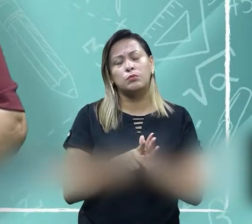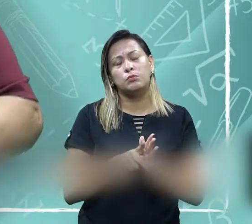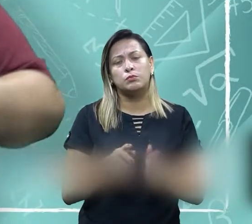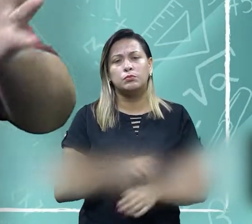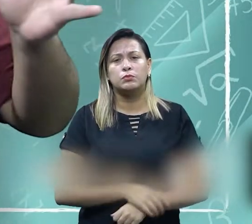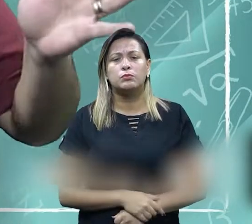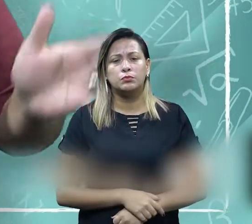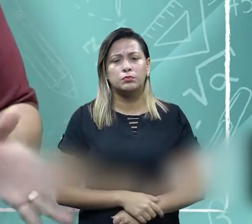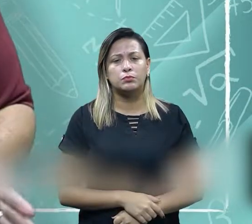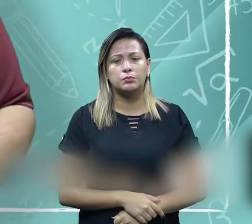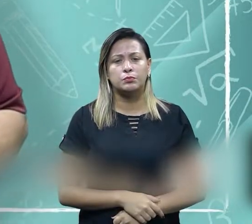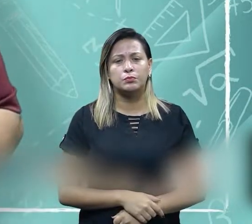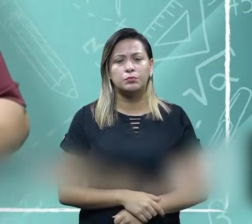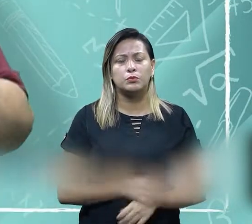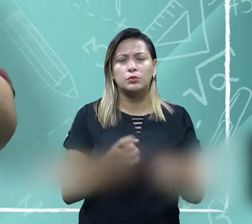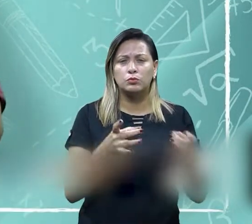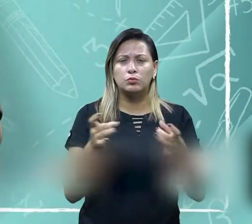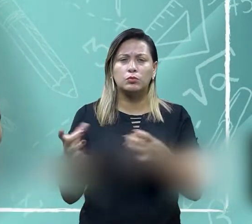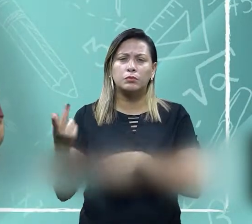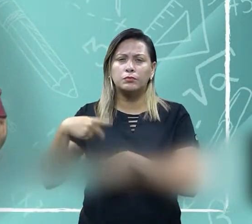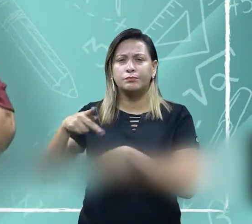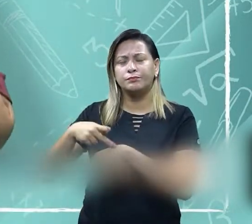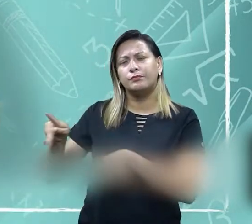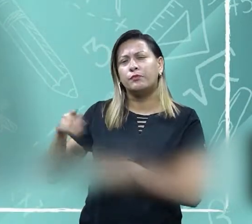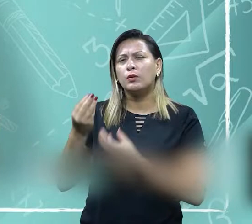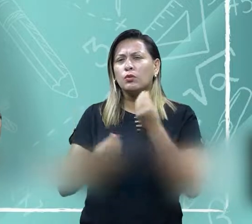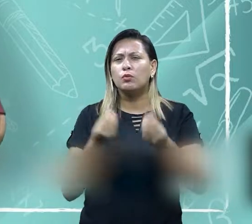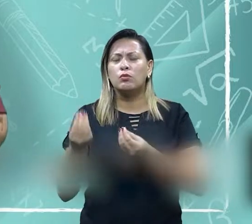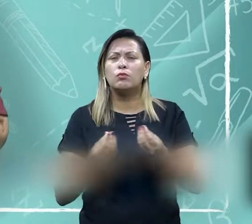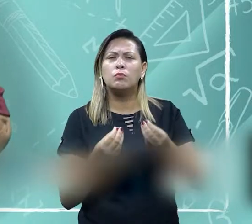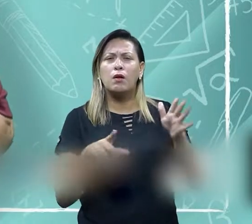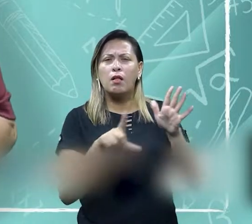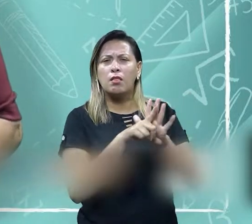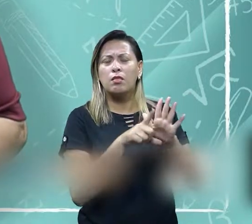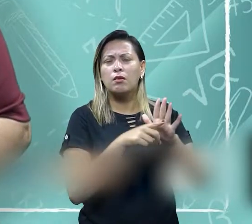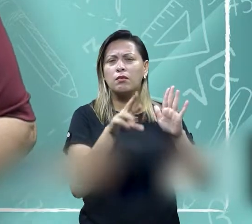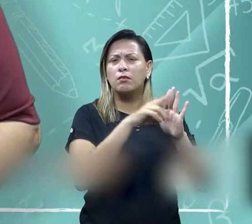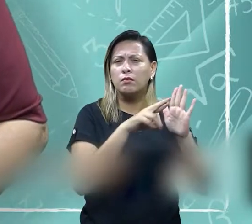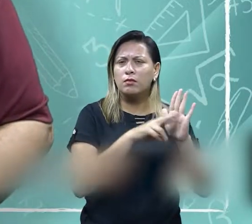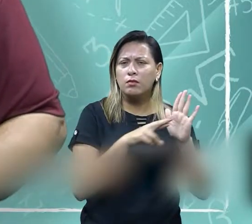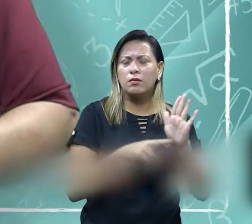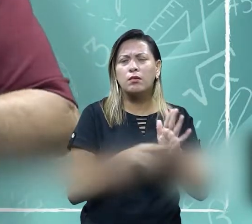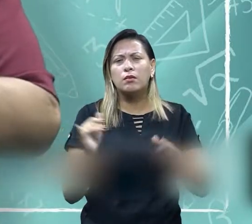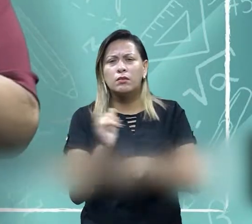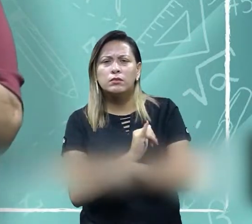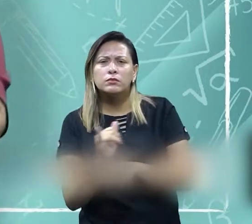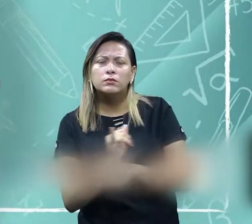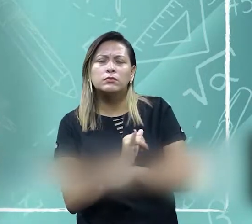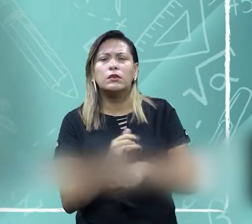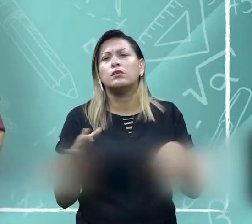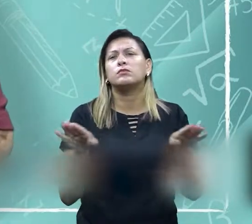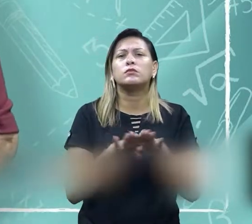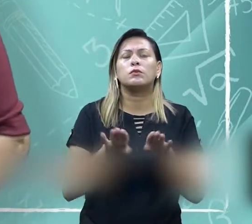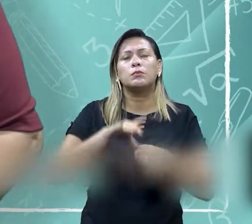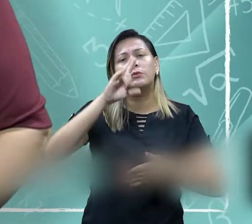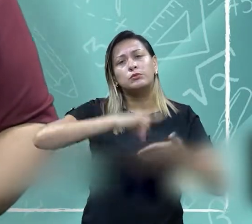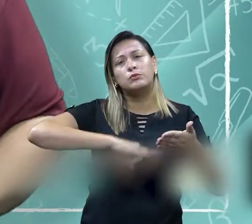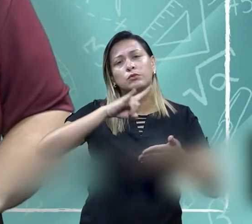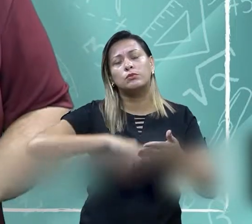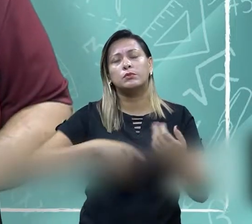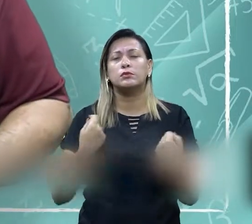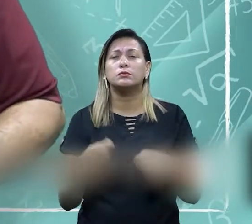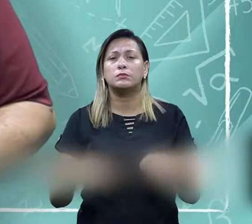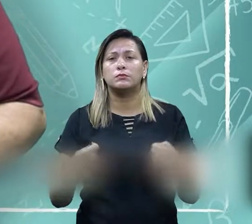exemplo, regulamentações, estratégias, atividades, estabelecer, por exemplo, quais são os documentos